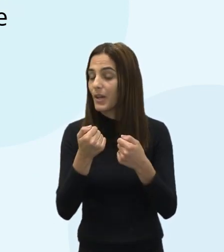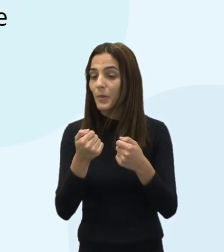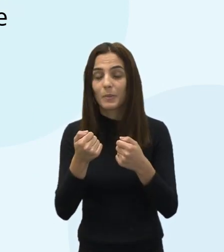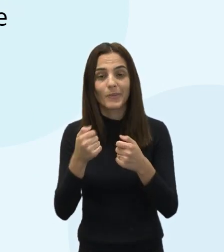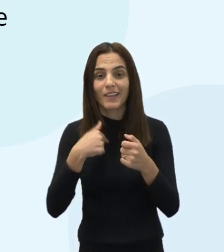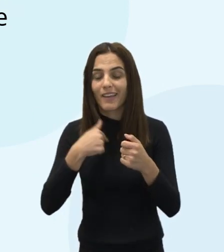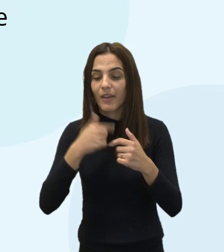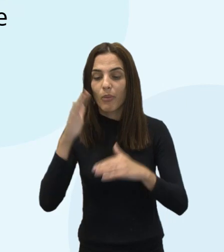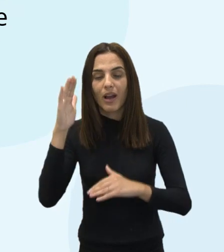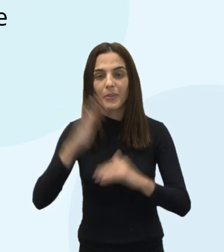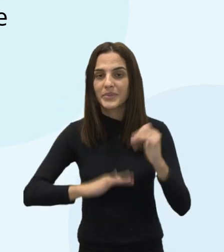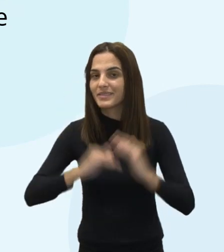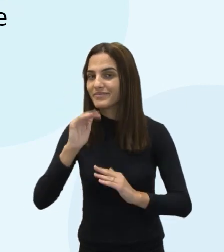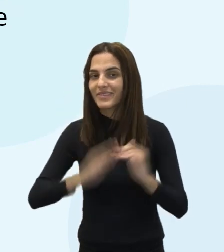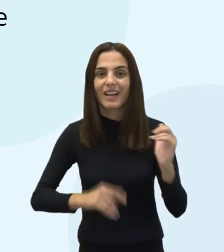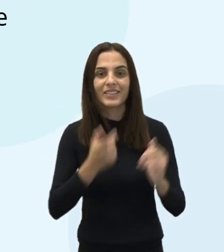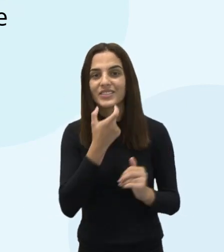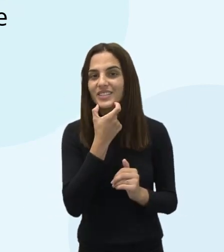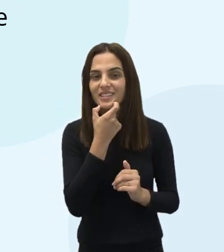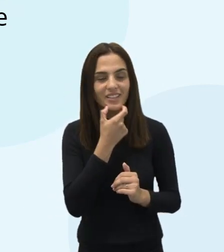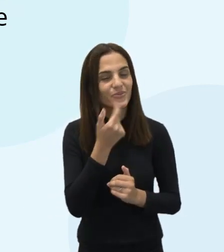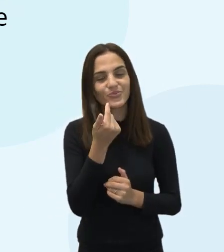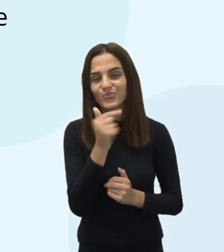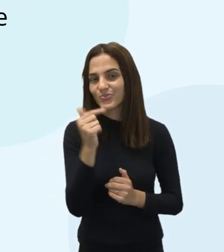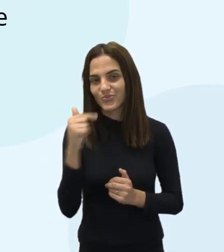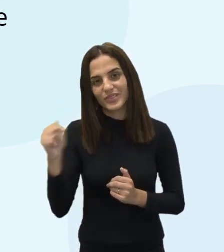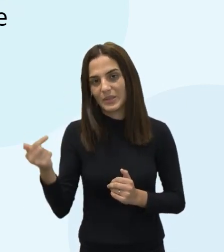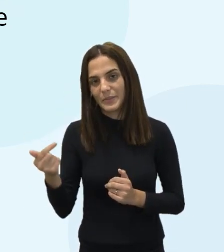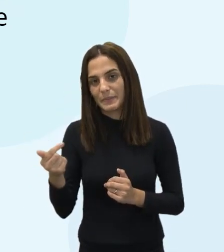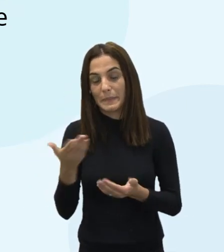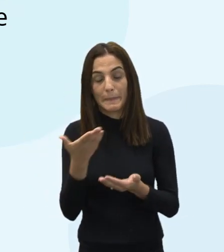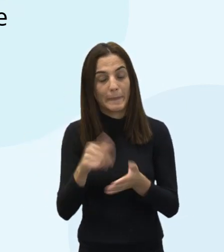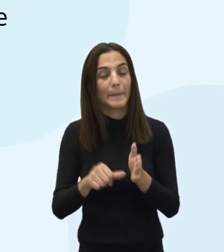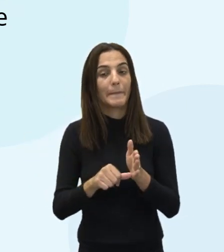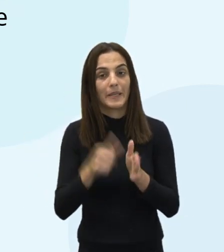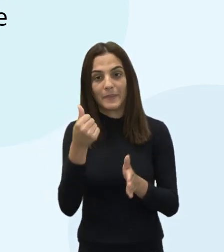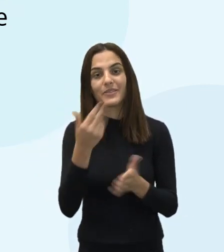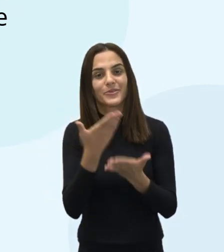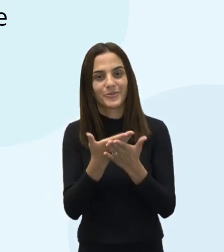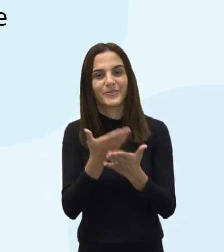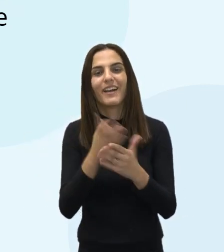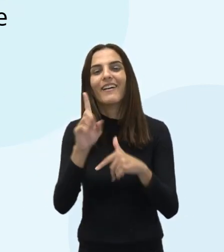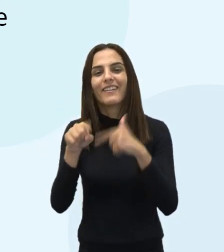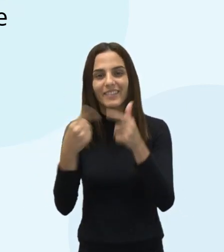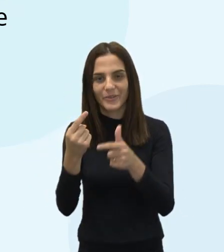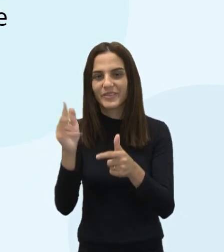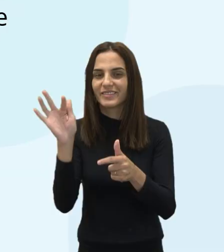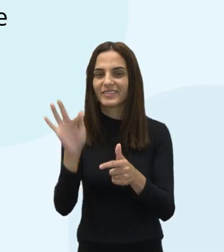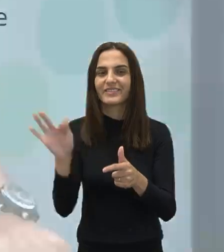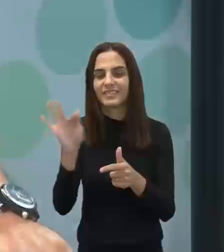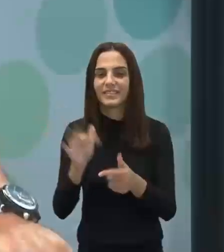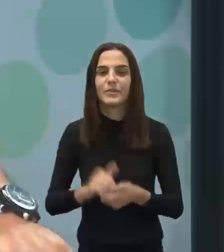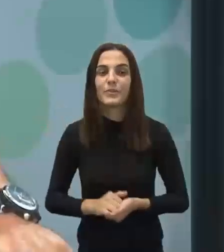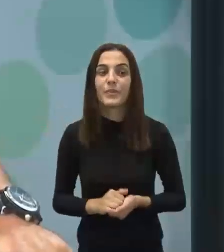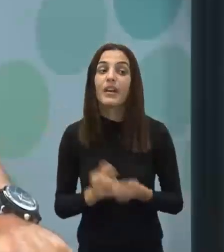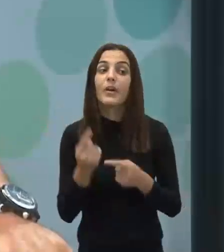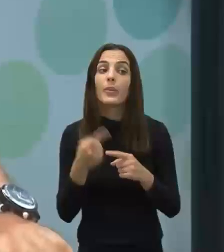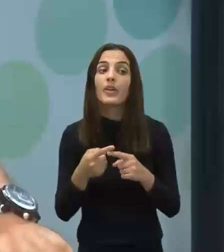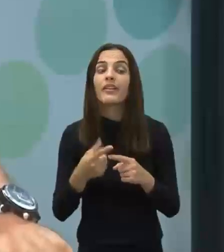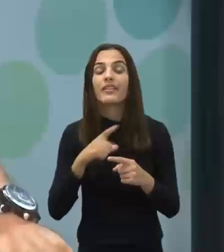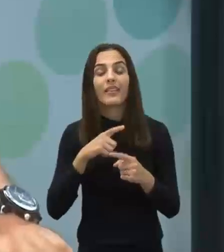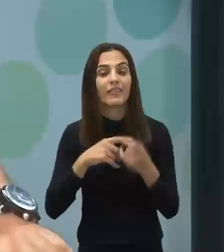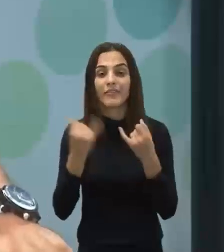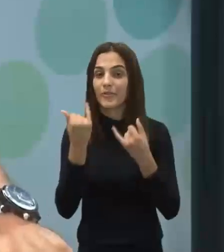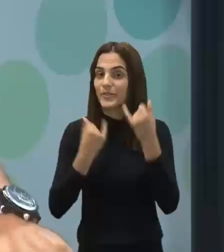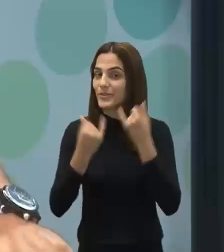ali muito bem a língua inglesa. Então, primeiro estudar a língua inglesa, depois ir para o mestrado. Porque tem informações que não